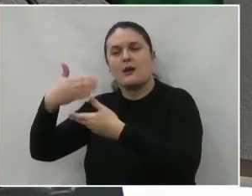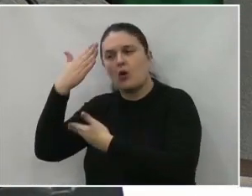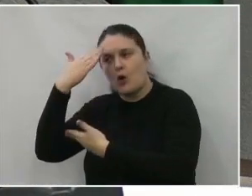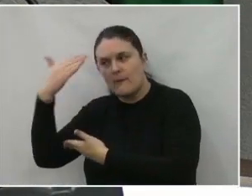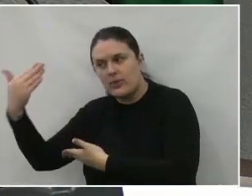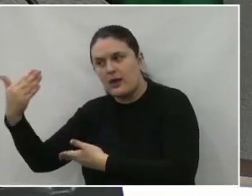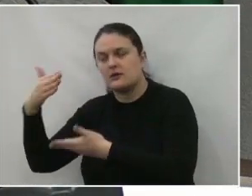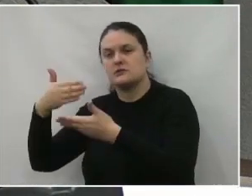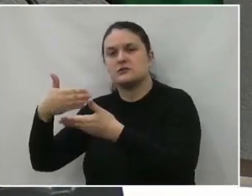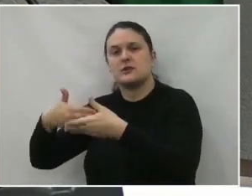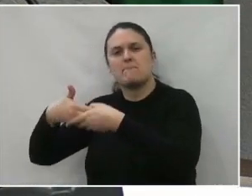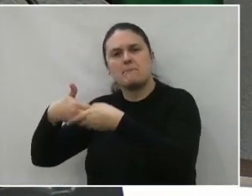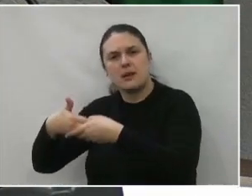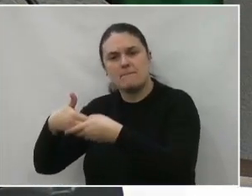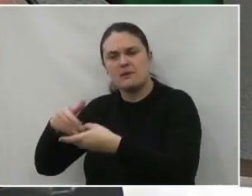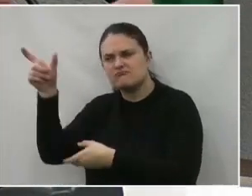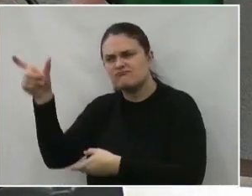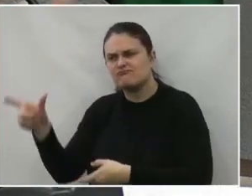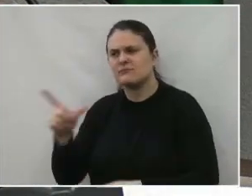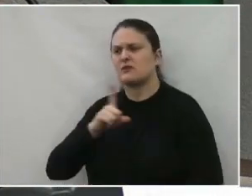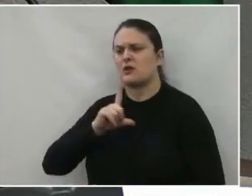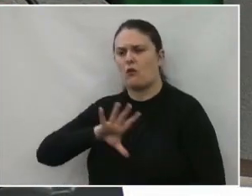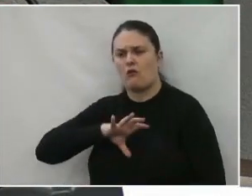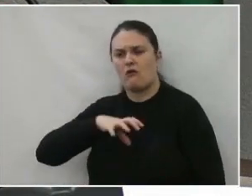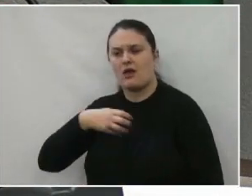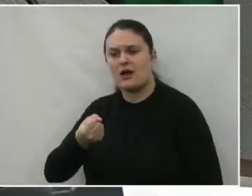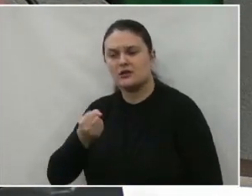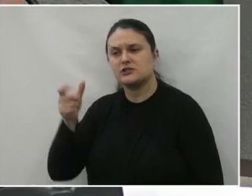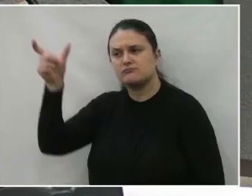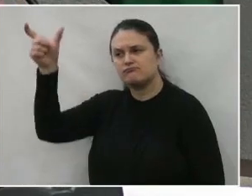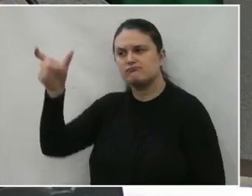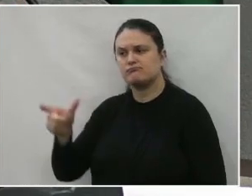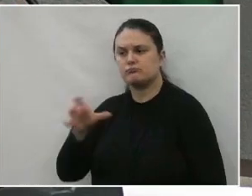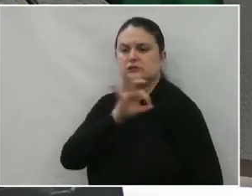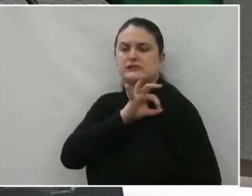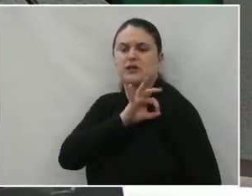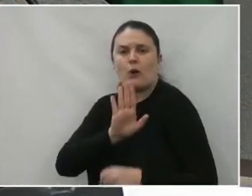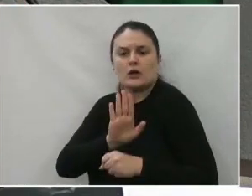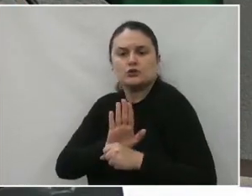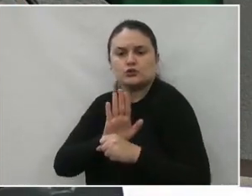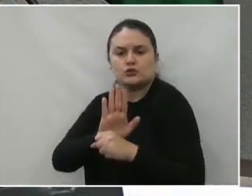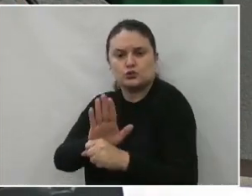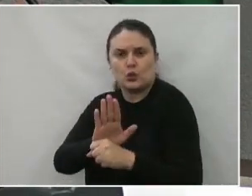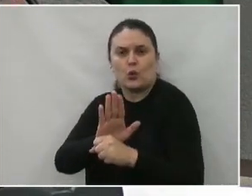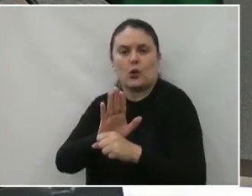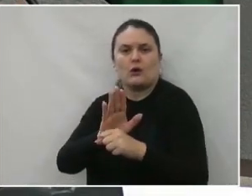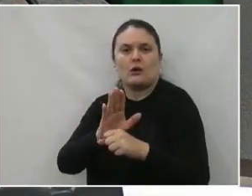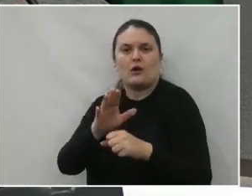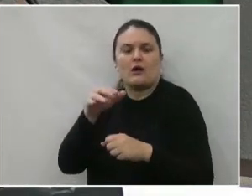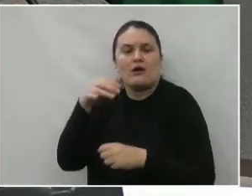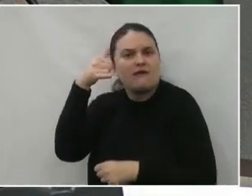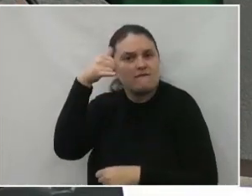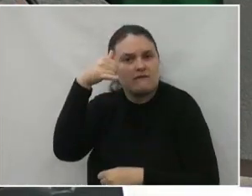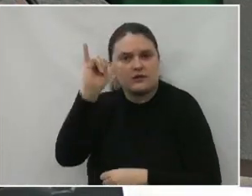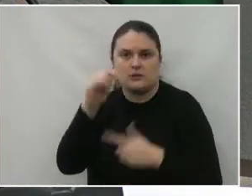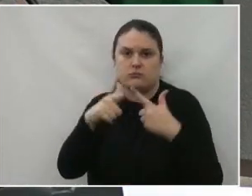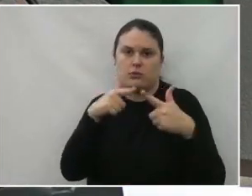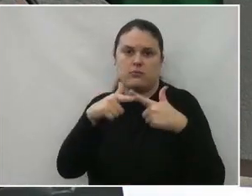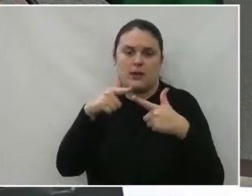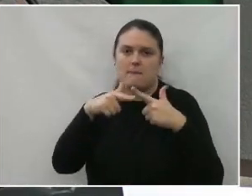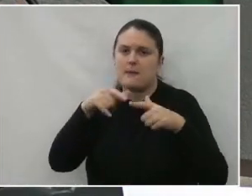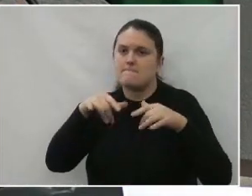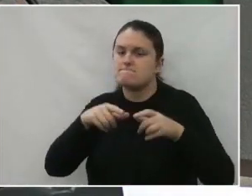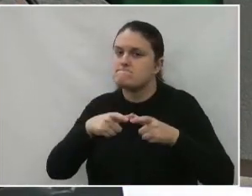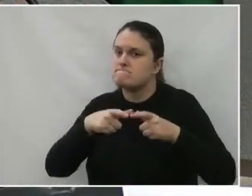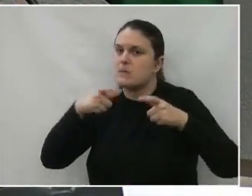e louvor pelo seu ato, que, graças a Deus, ali cessou e os